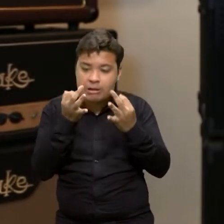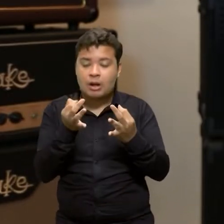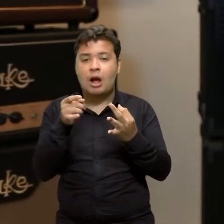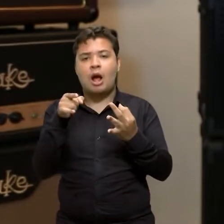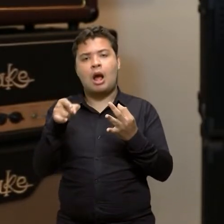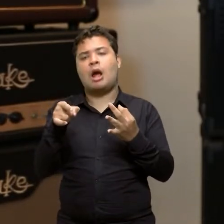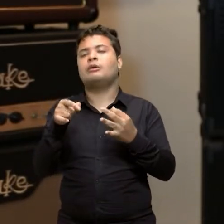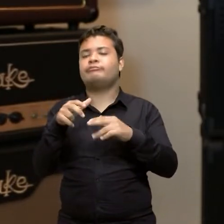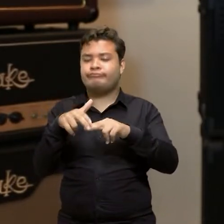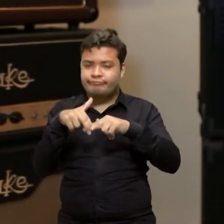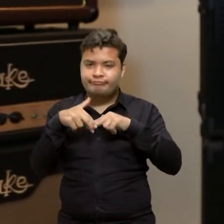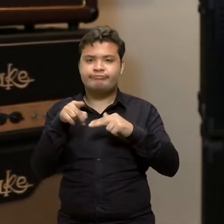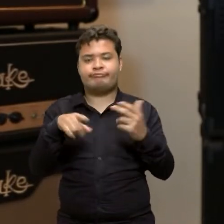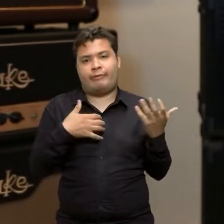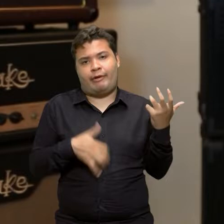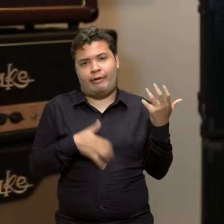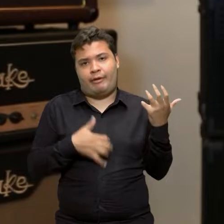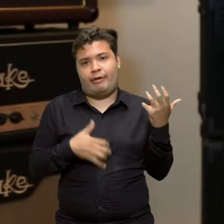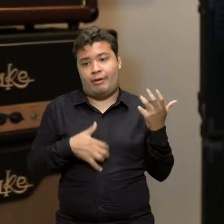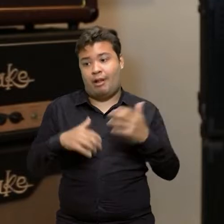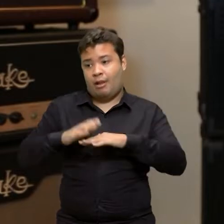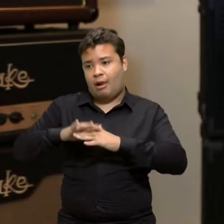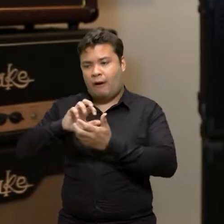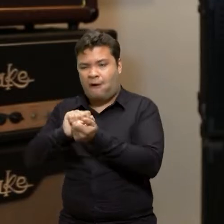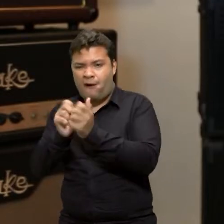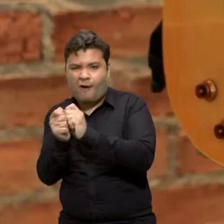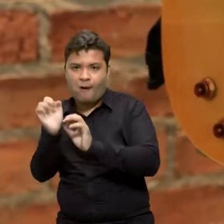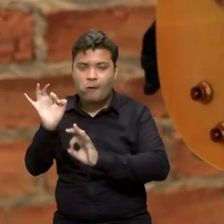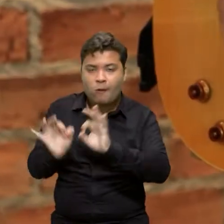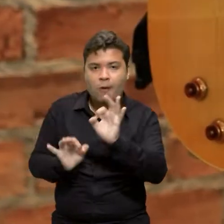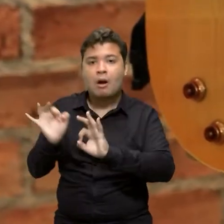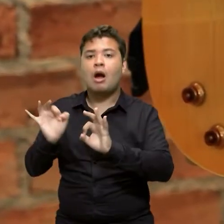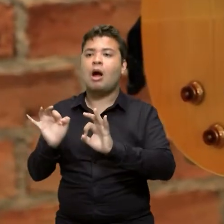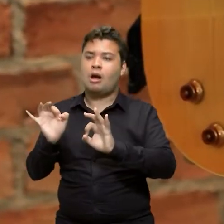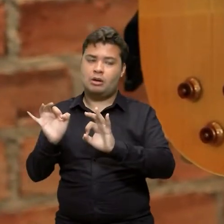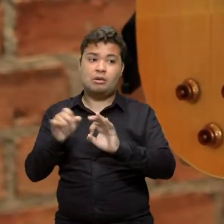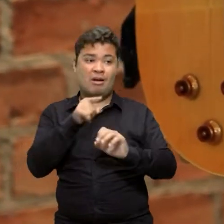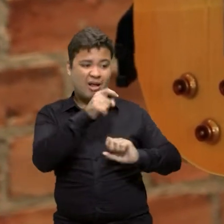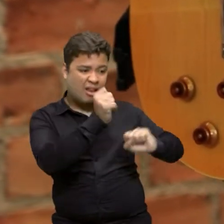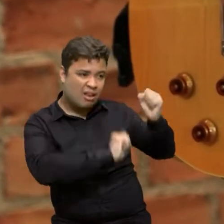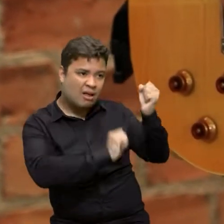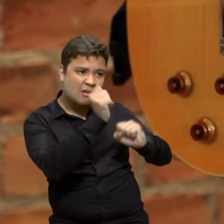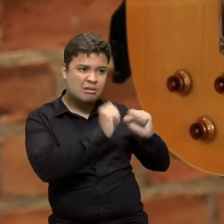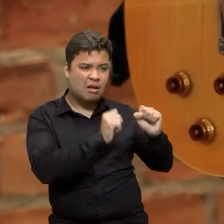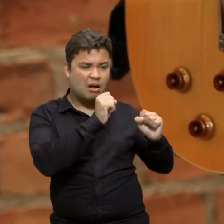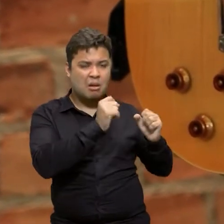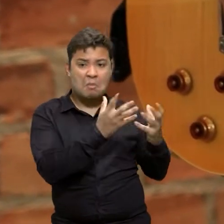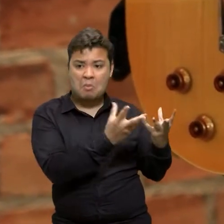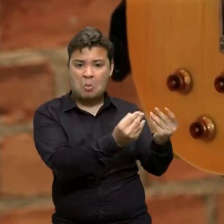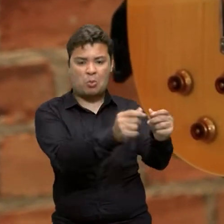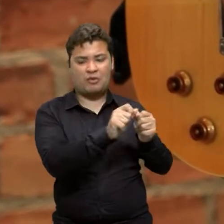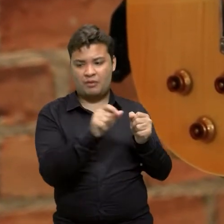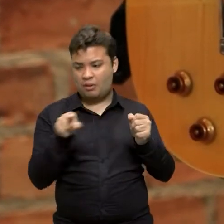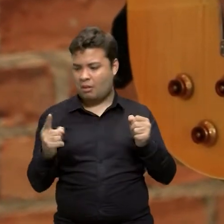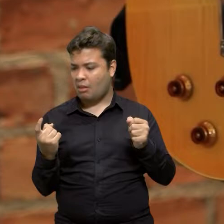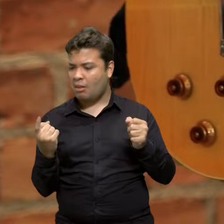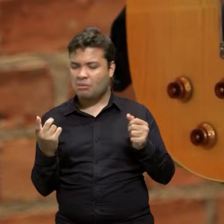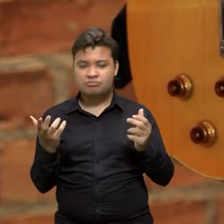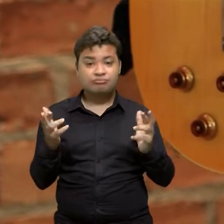isso é um grande diferencial do instrumento feito artesanal, feito à mão, para um instrumento em série.